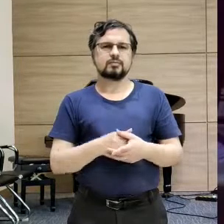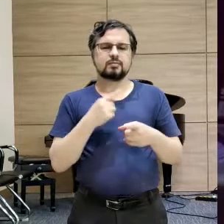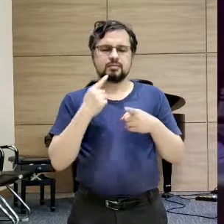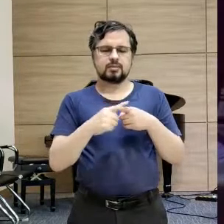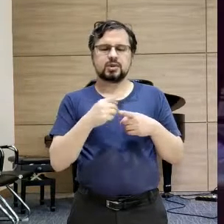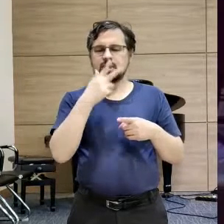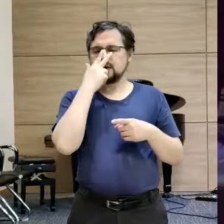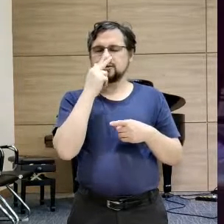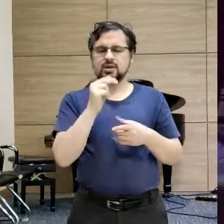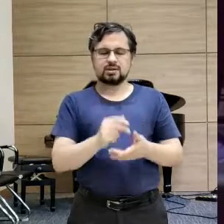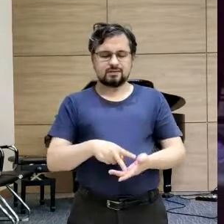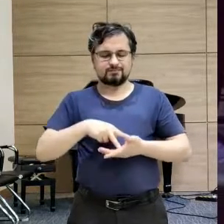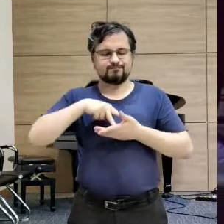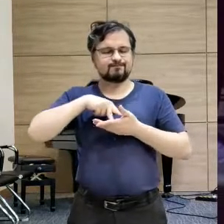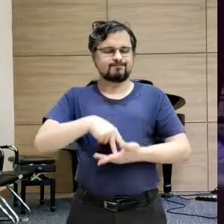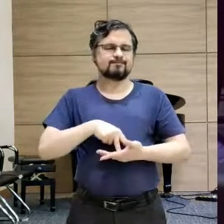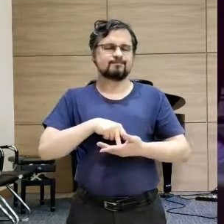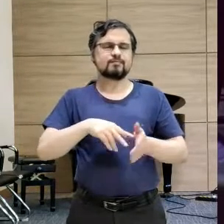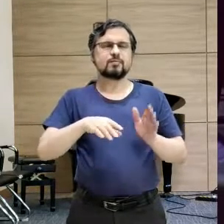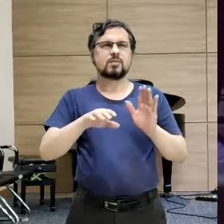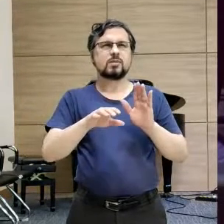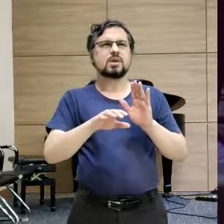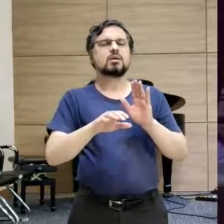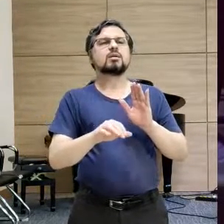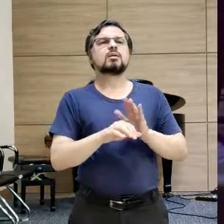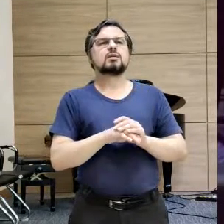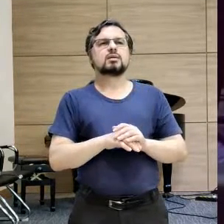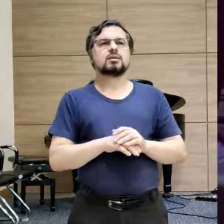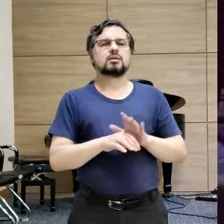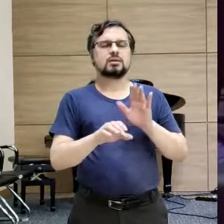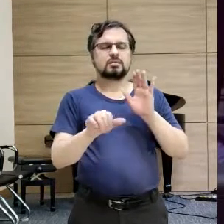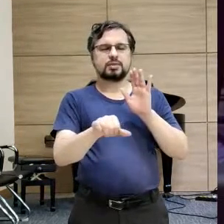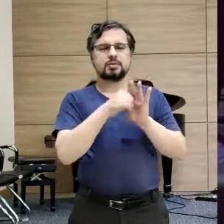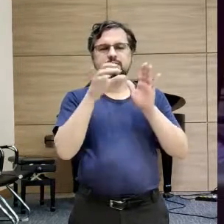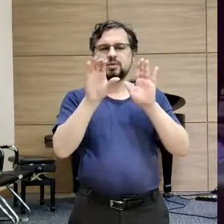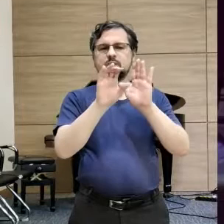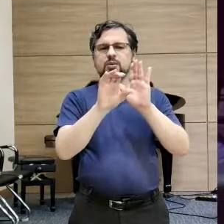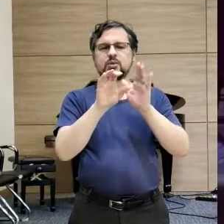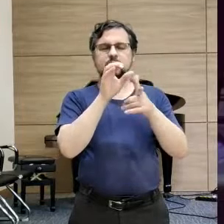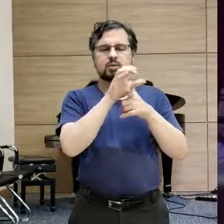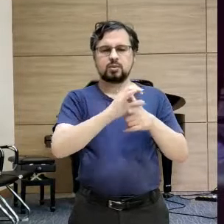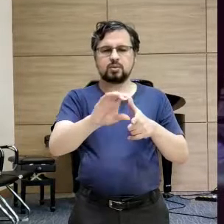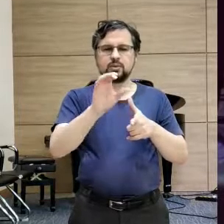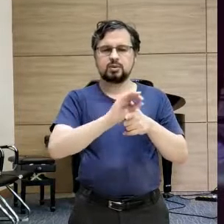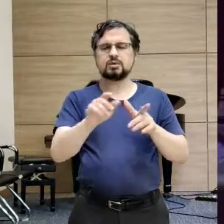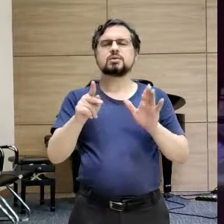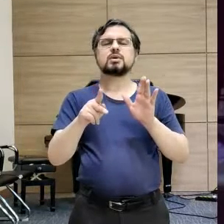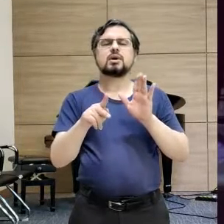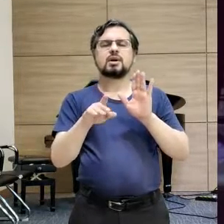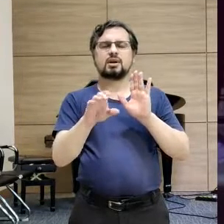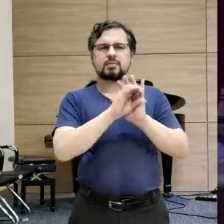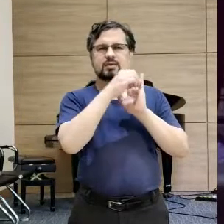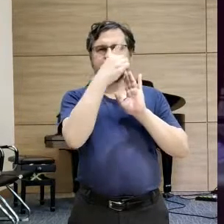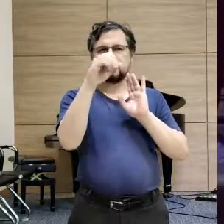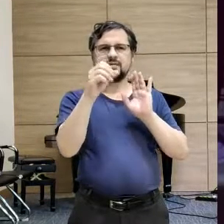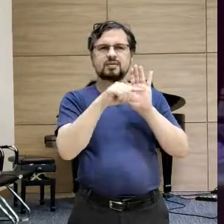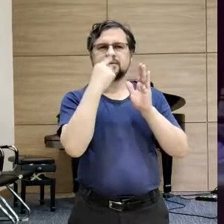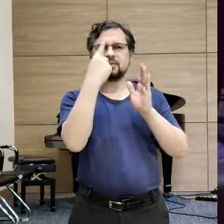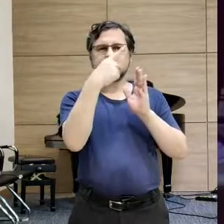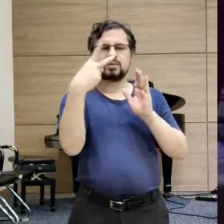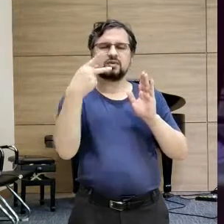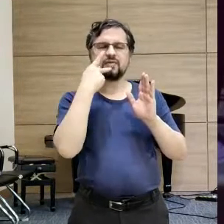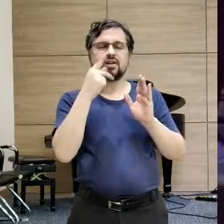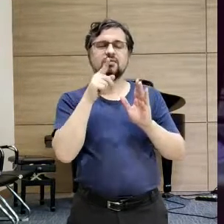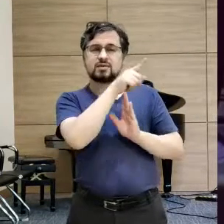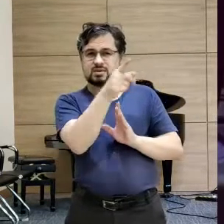pé. Coríntios capítulo 12, capítulo 10, versículo 12 diz, cuidado, você que acha que está em pé, cuidado